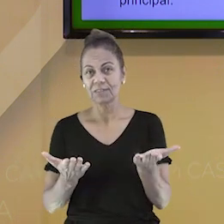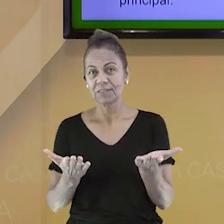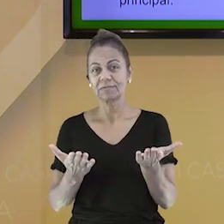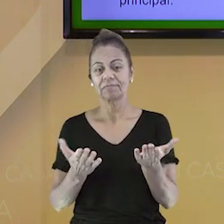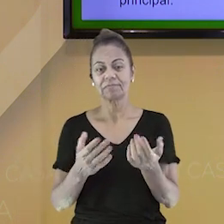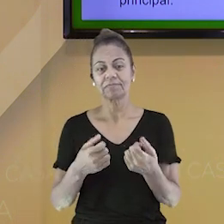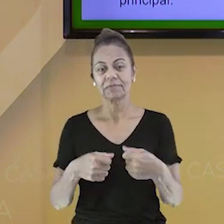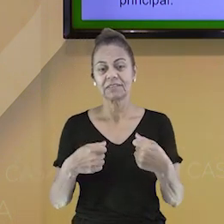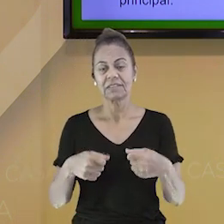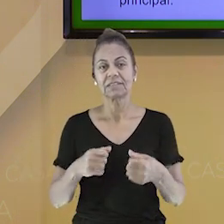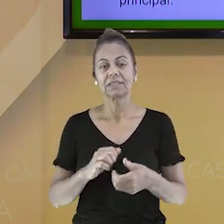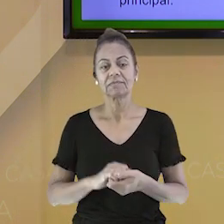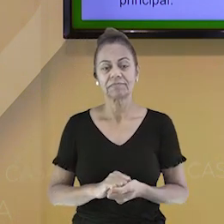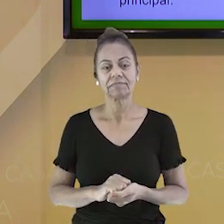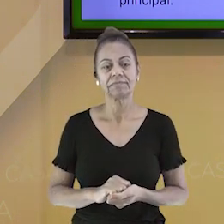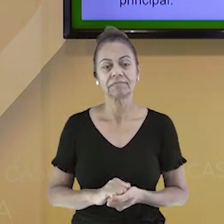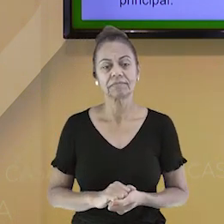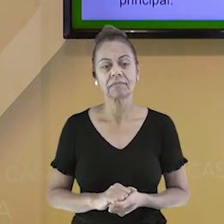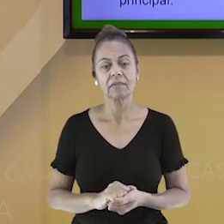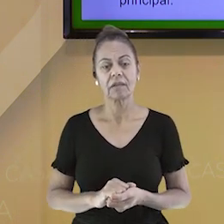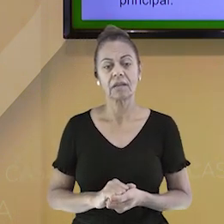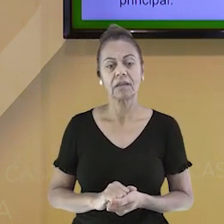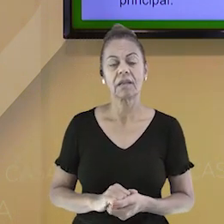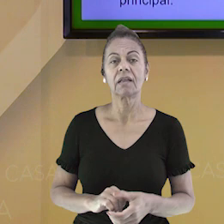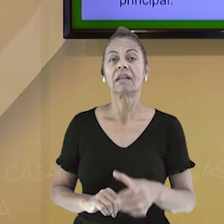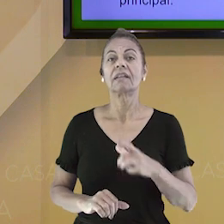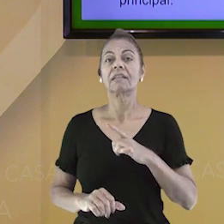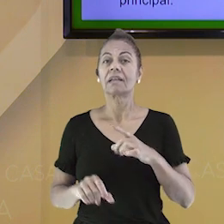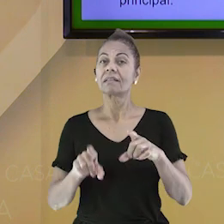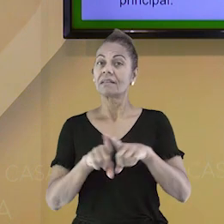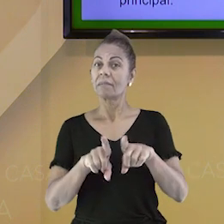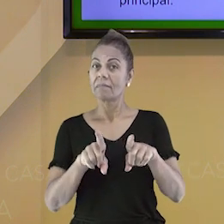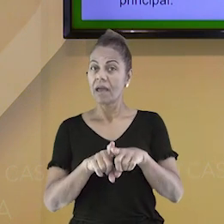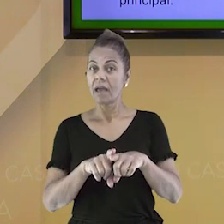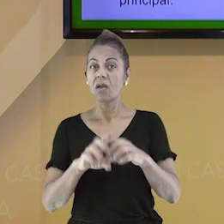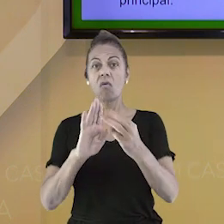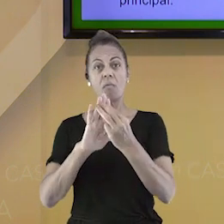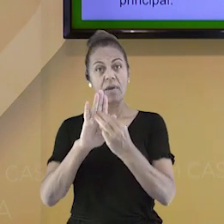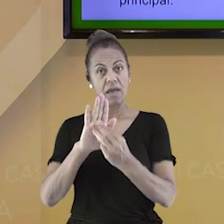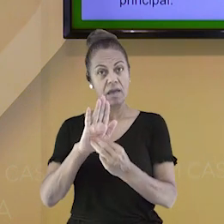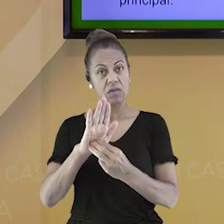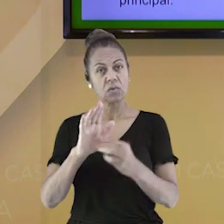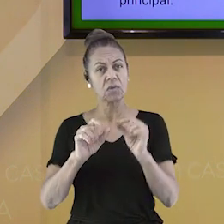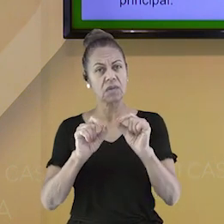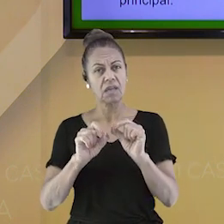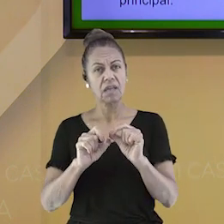temos um método aqui que não se encontra nas categorias anteriores, que é a pílula do dia seguinte.